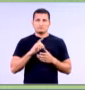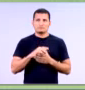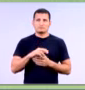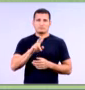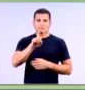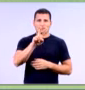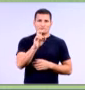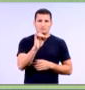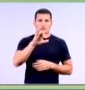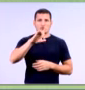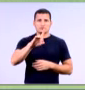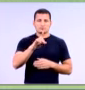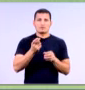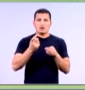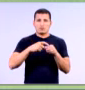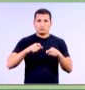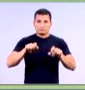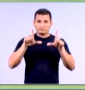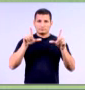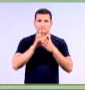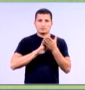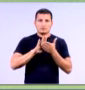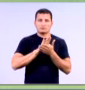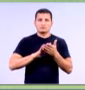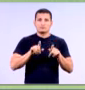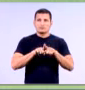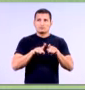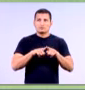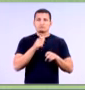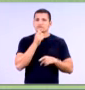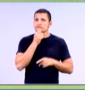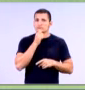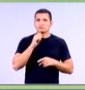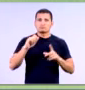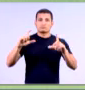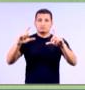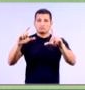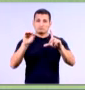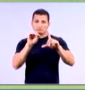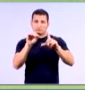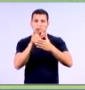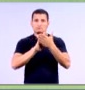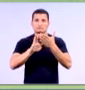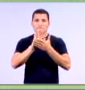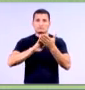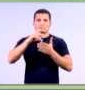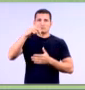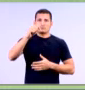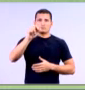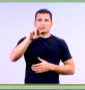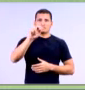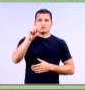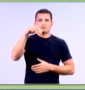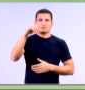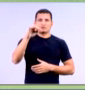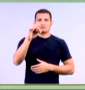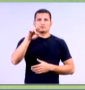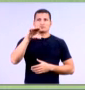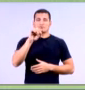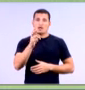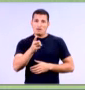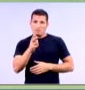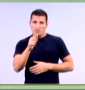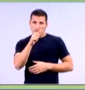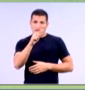nada e não tem parâmetro. Não tem parâmetro. Na mesma classe, eu posso definir o